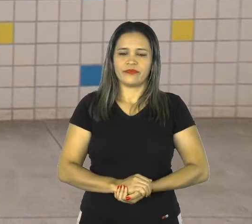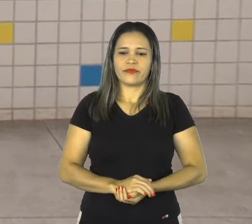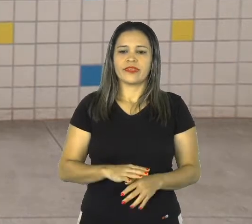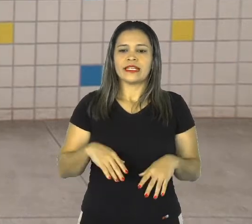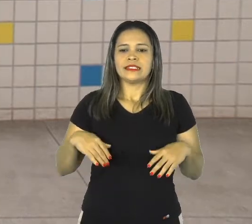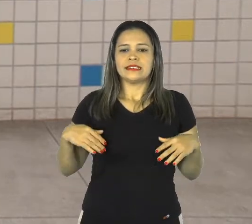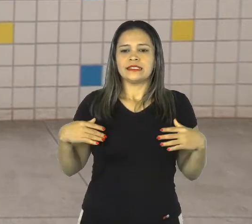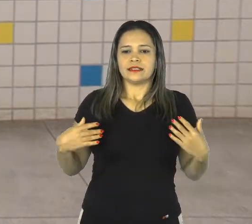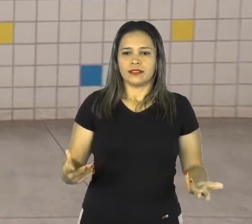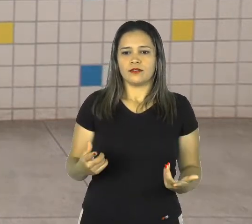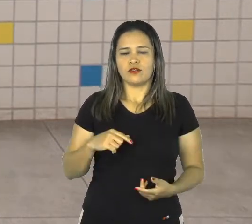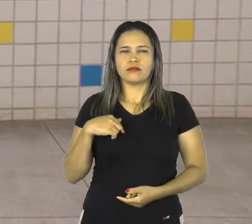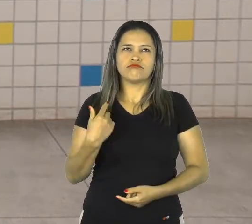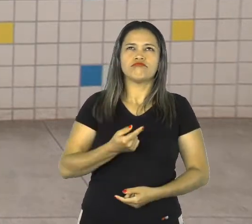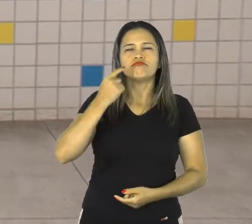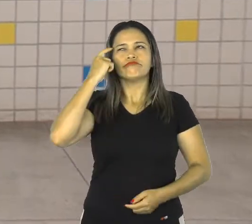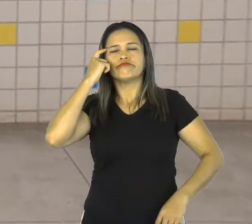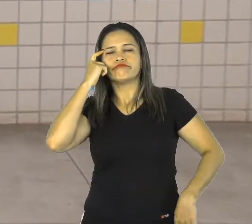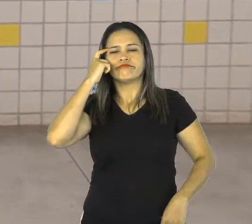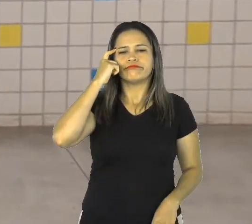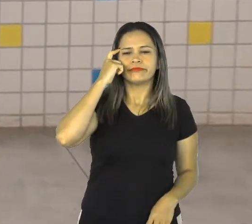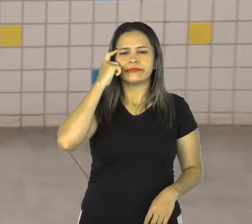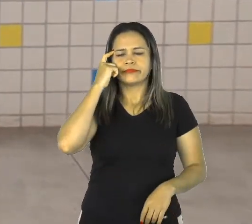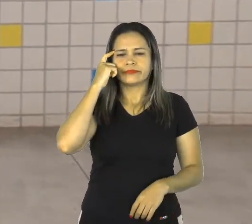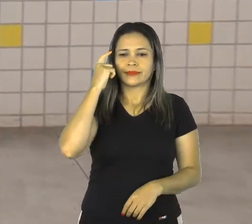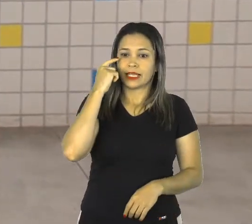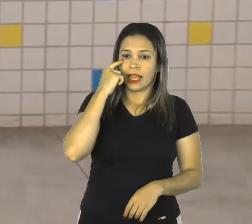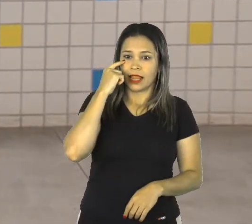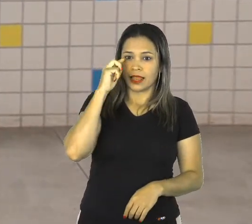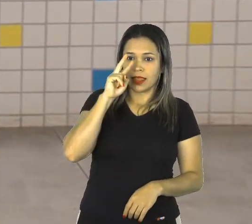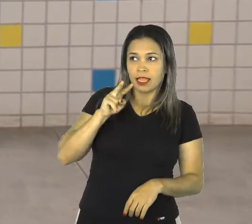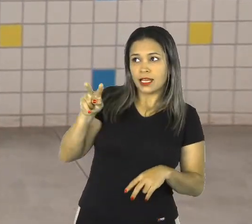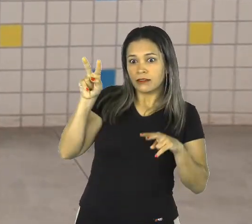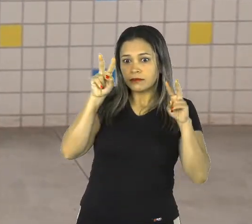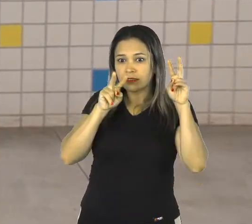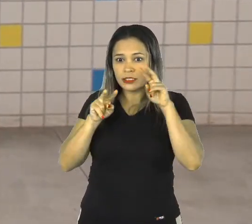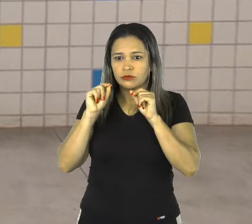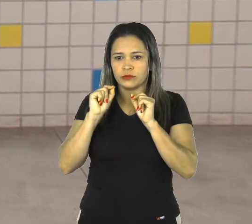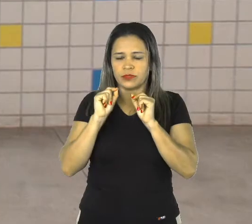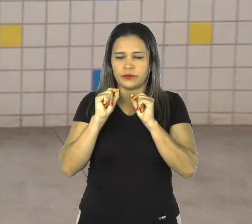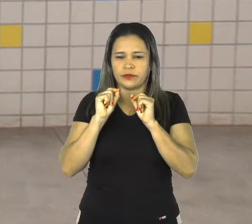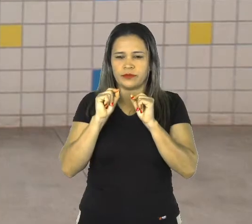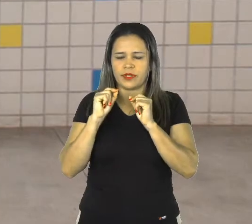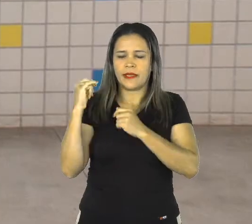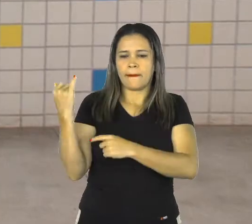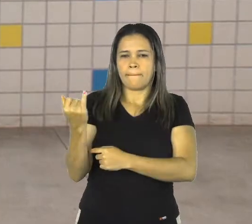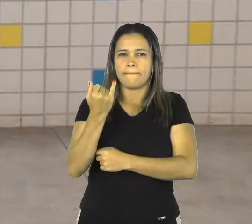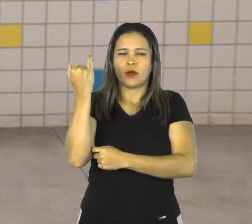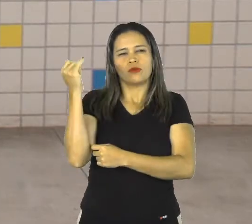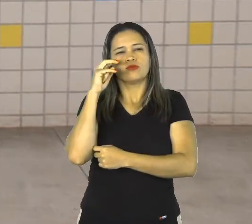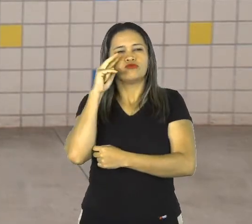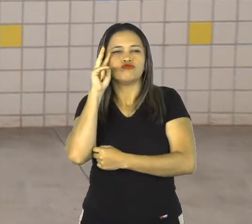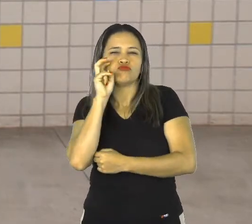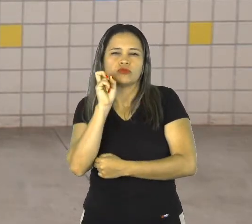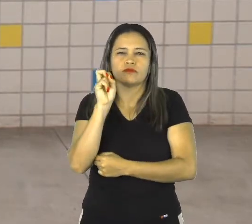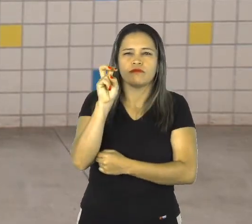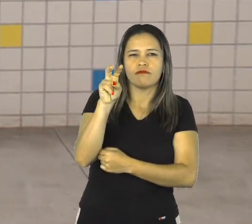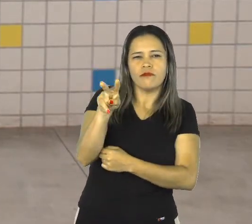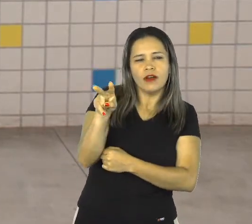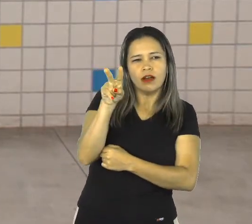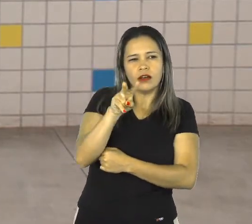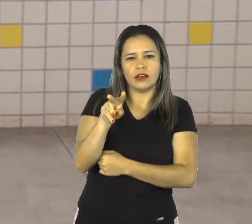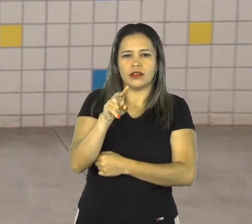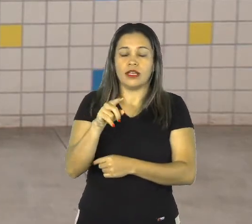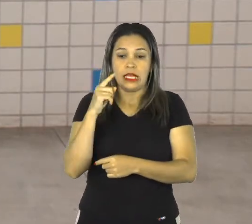Então, quando a gente pensa na visão, o que vem na cabecinha da gente? A importância de ver, a importância de enxergar. E